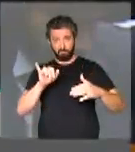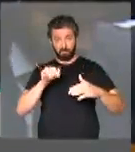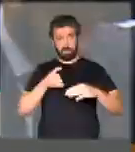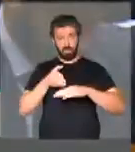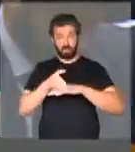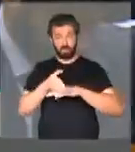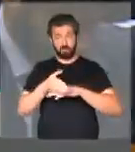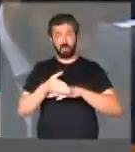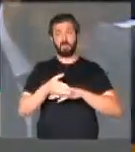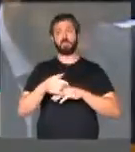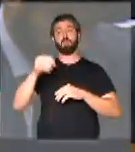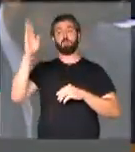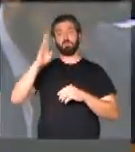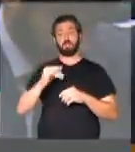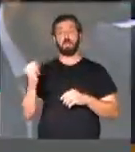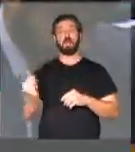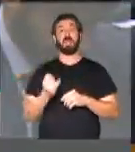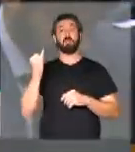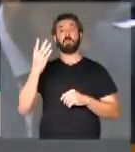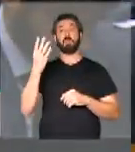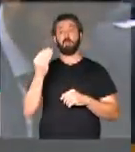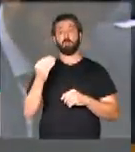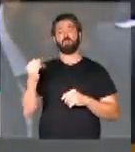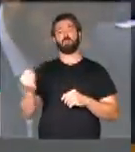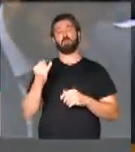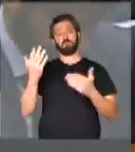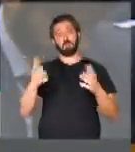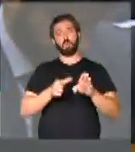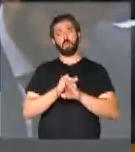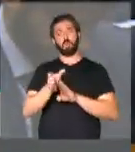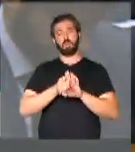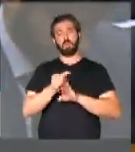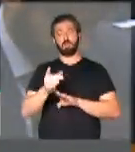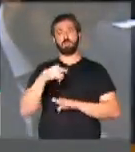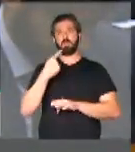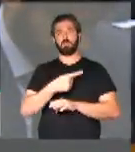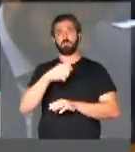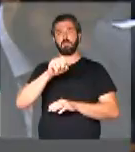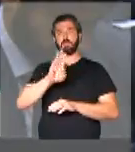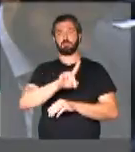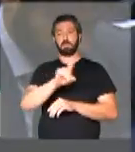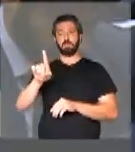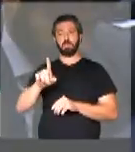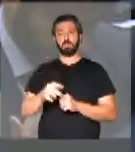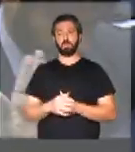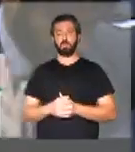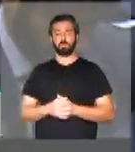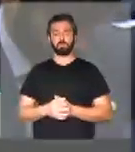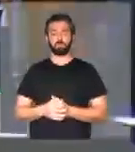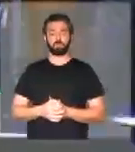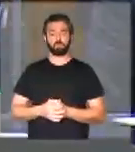operar na aviação não regulada é fundamental importância, por isso a orientação do PSB é não.